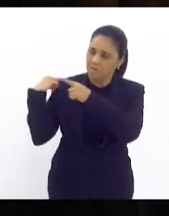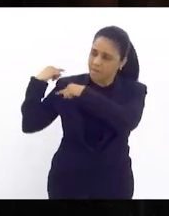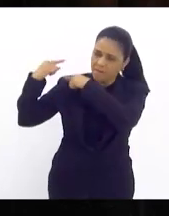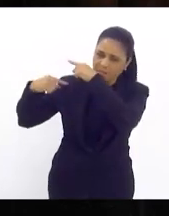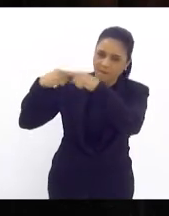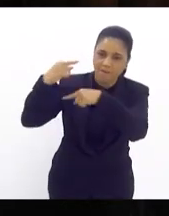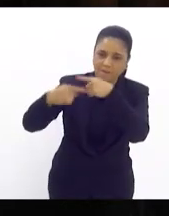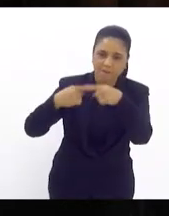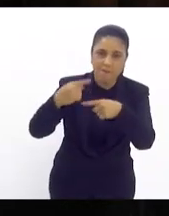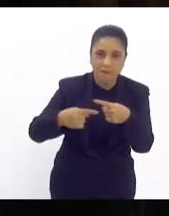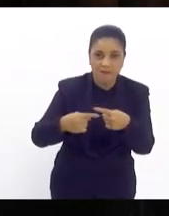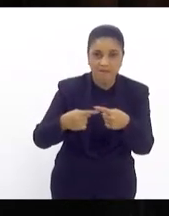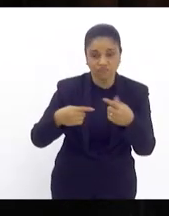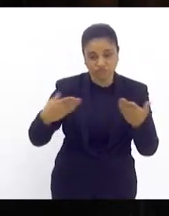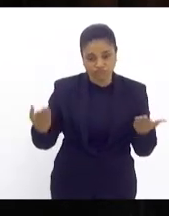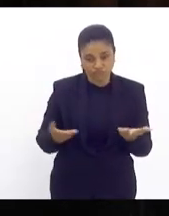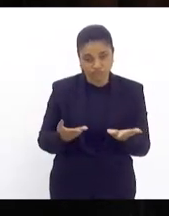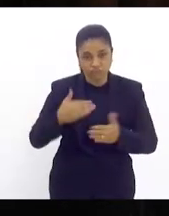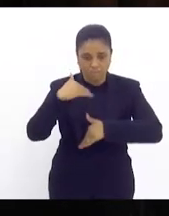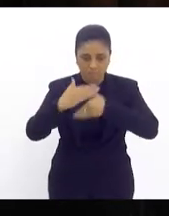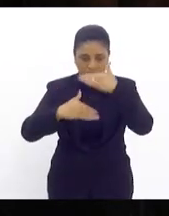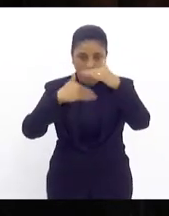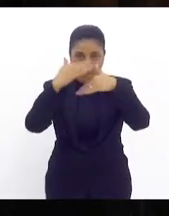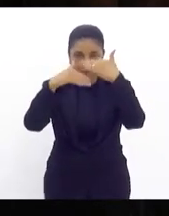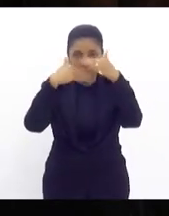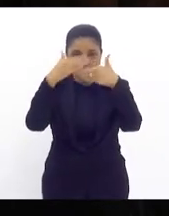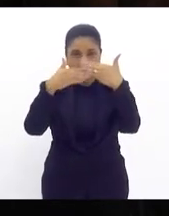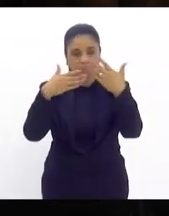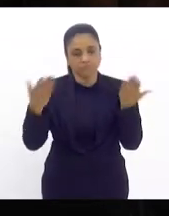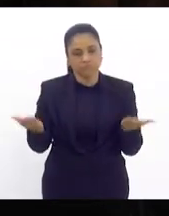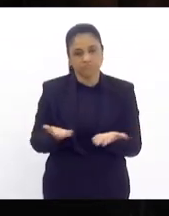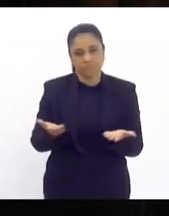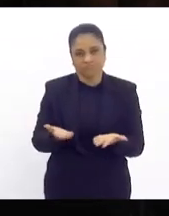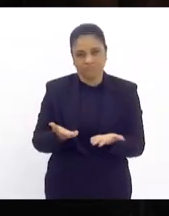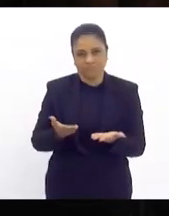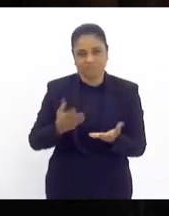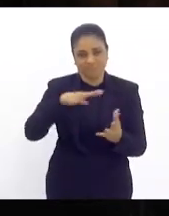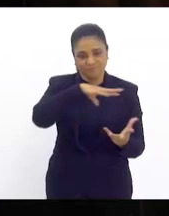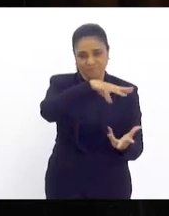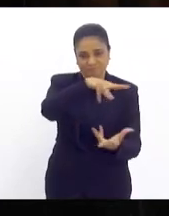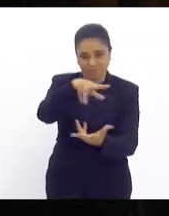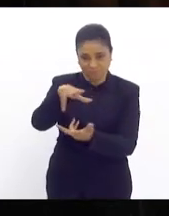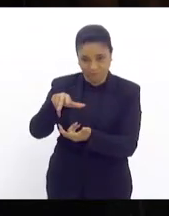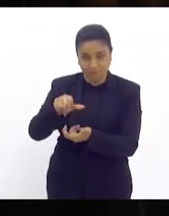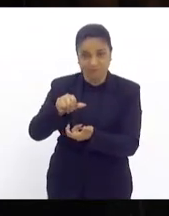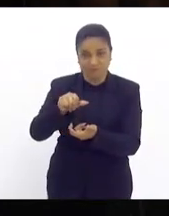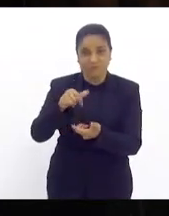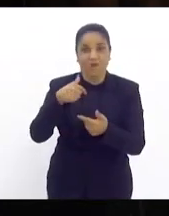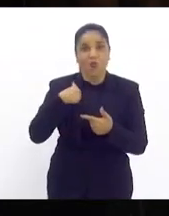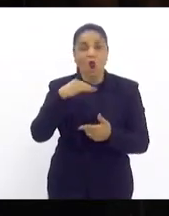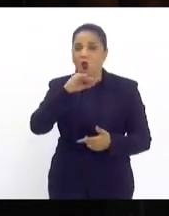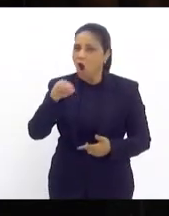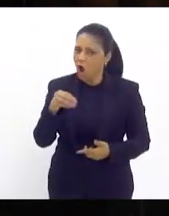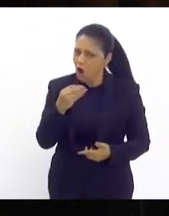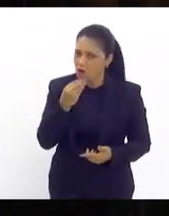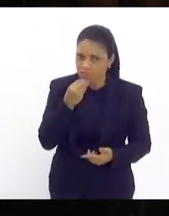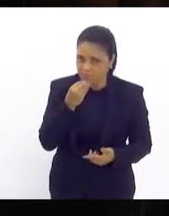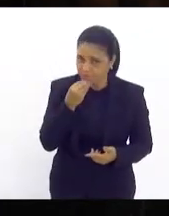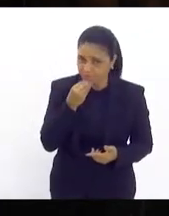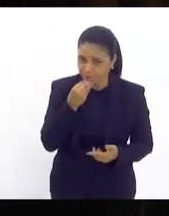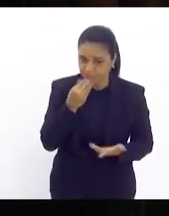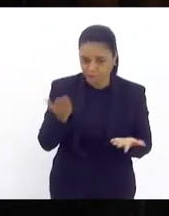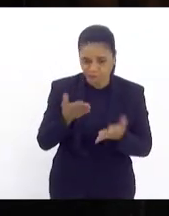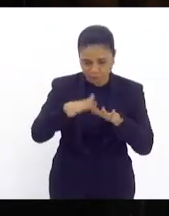de possibilidade de estarmos presentes nessa terra é óbvio que a nossa passagem aqui no